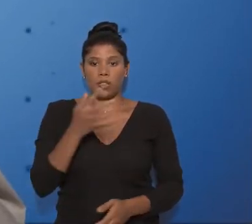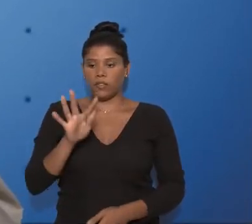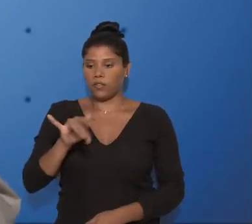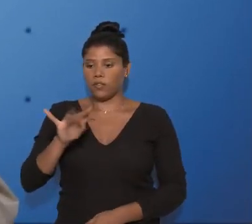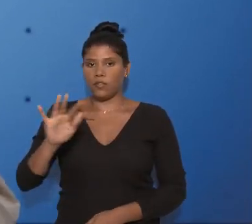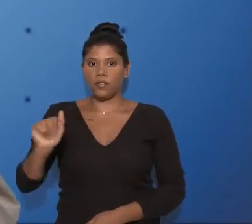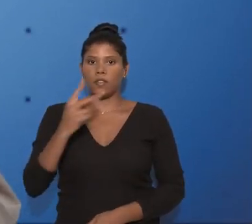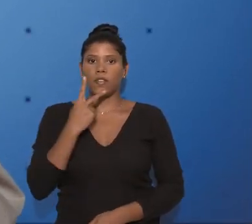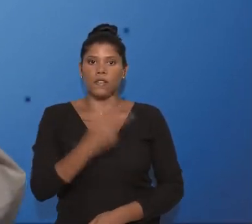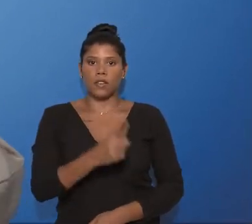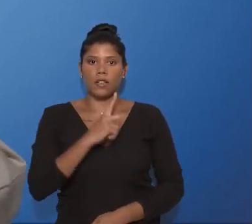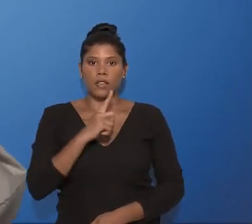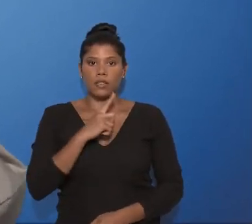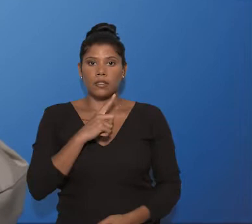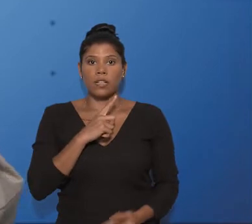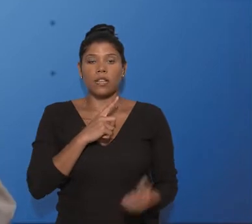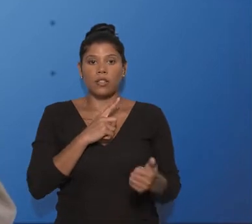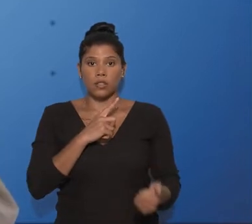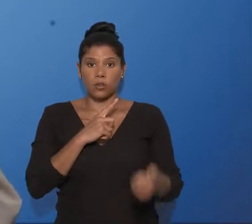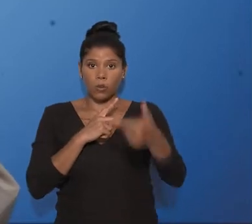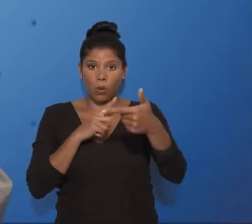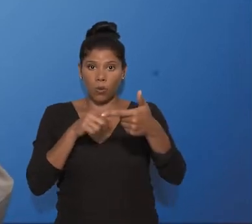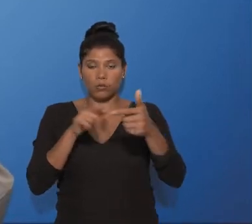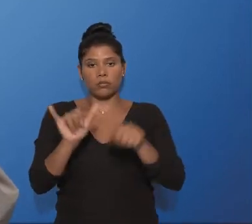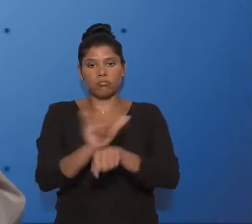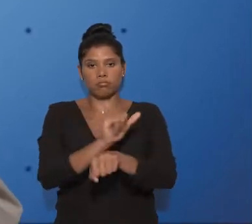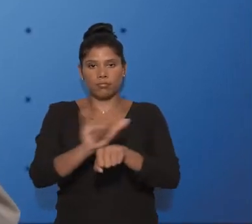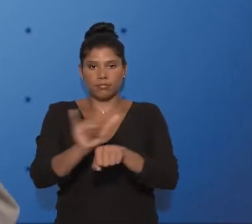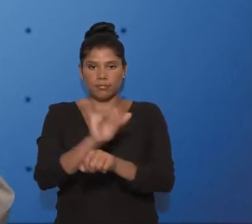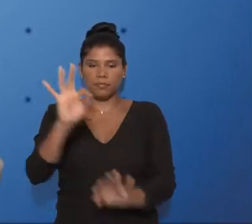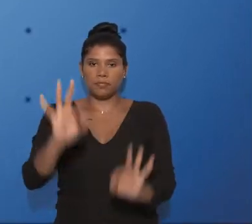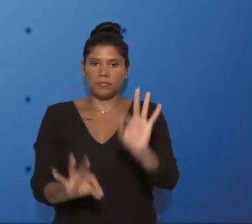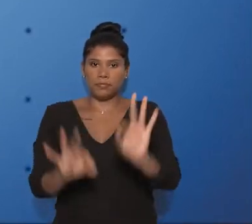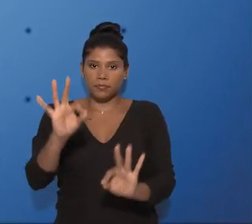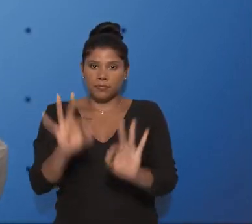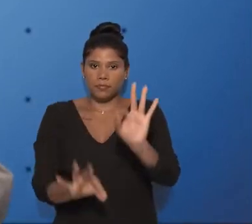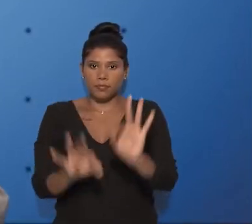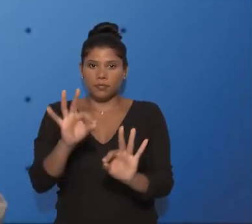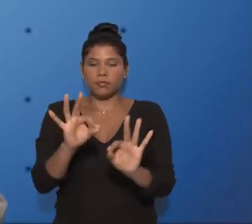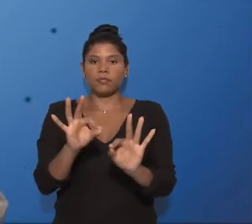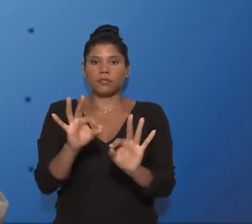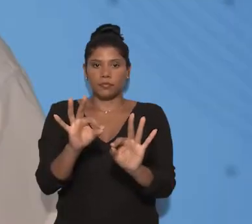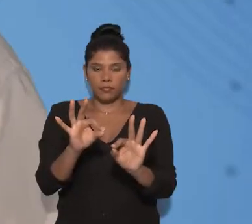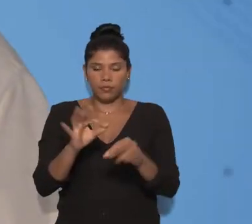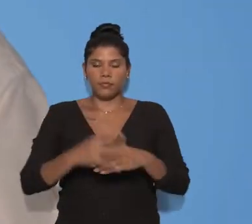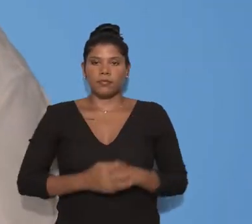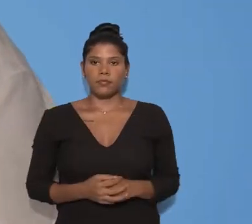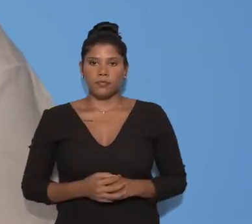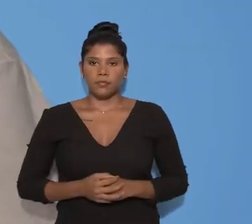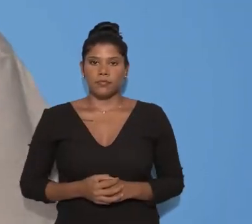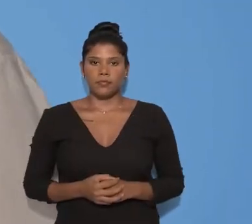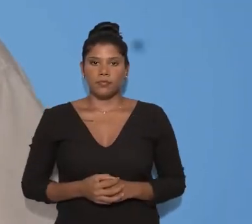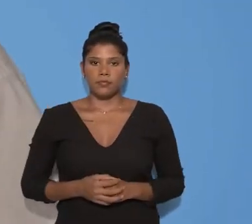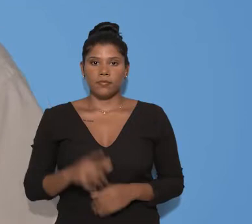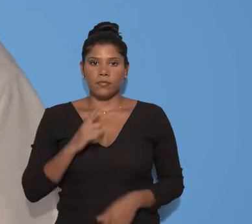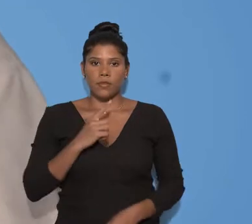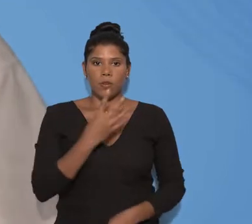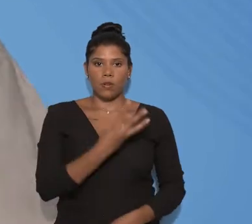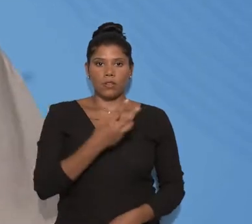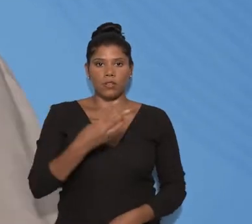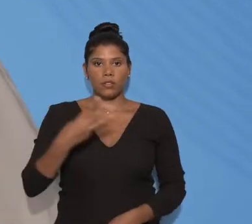fala. Existem 12 táticas a serem montadas naqueles numerozinhos.